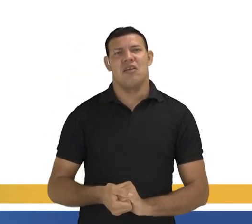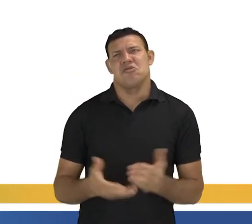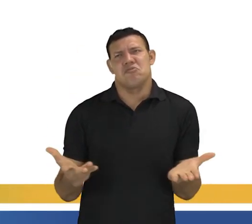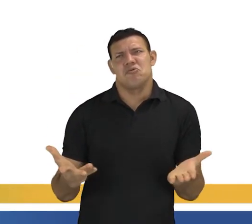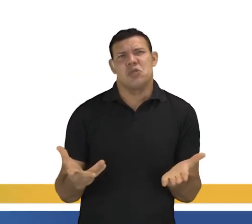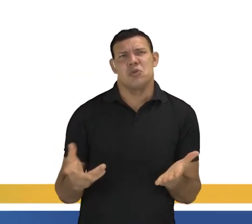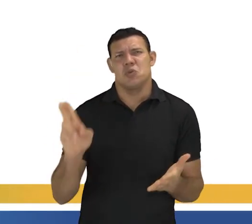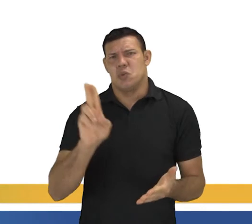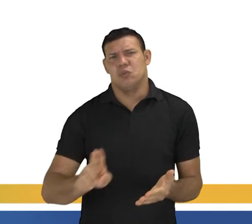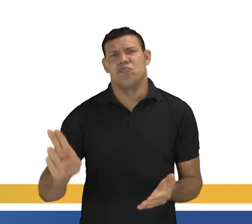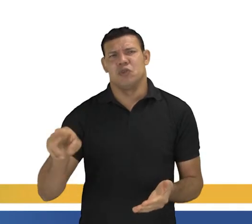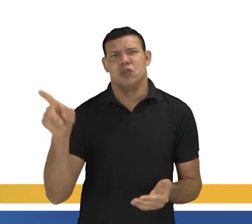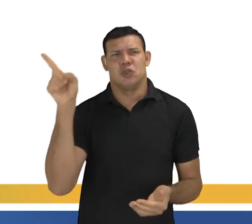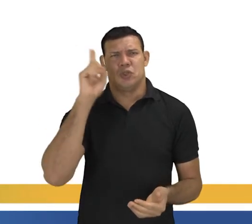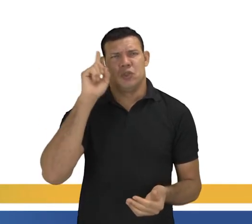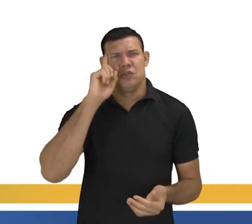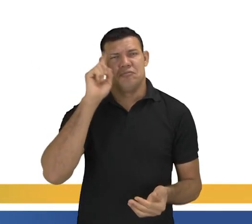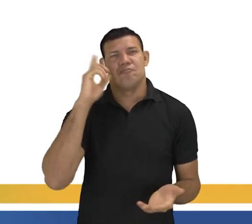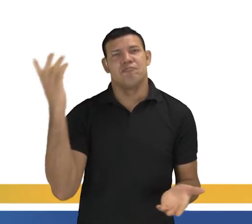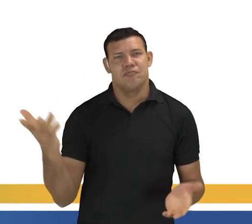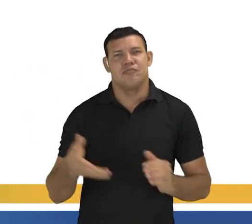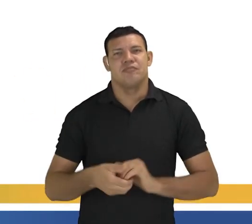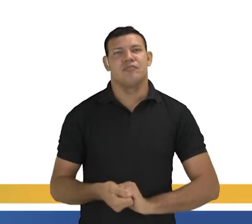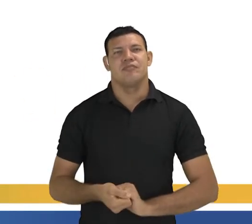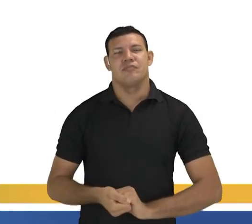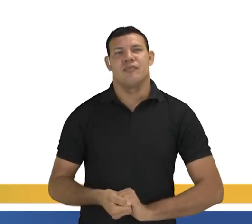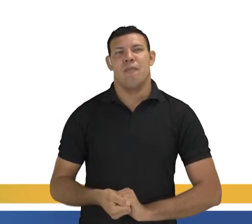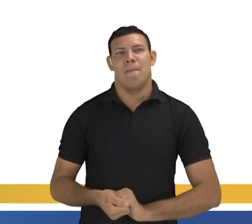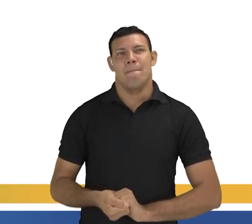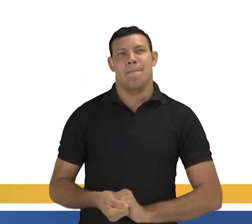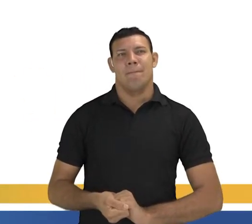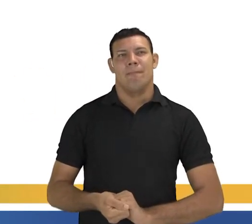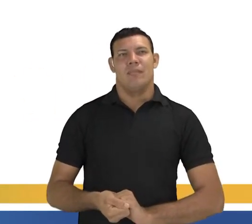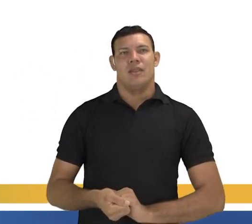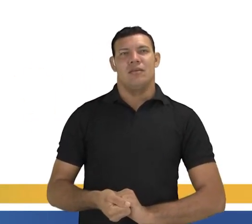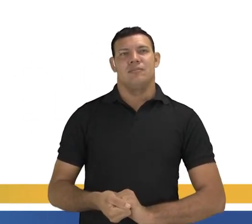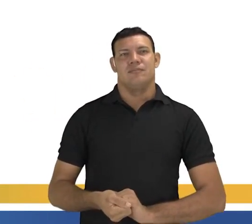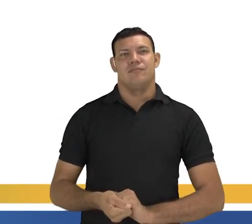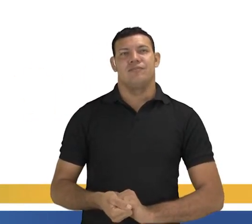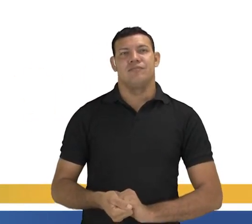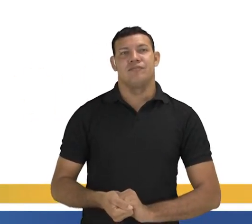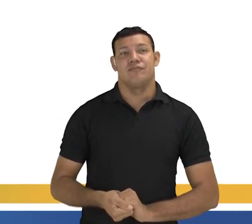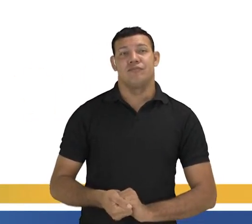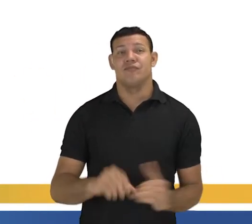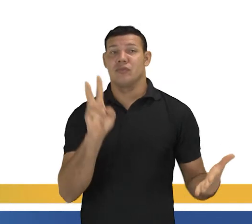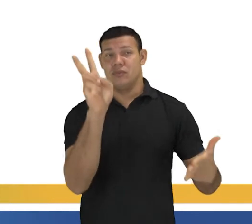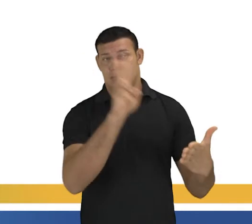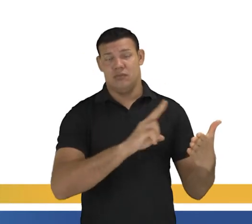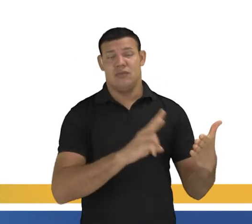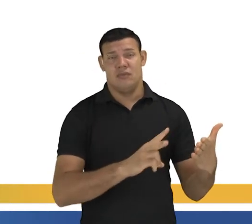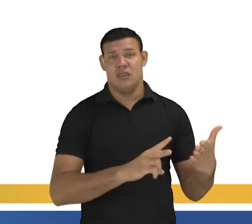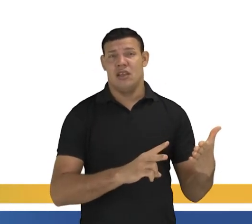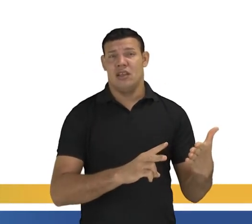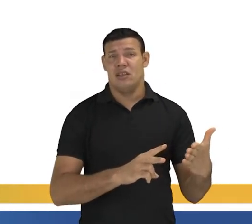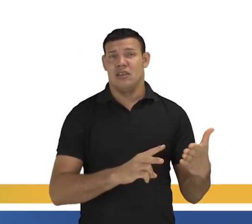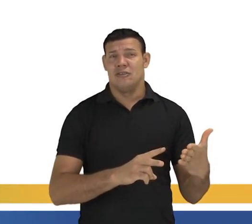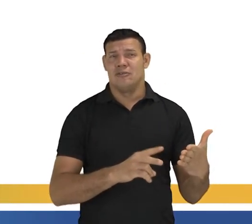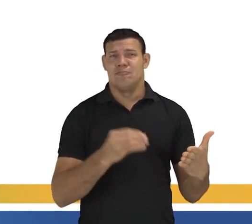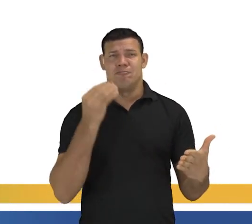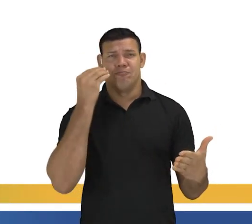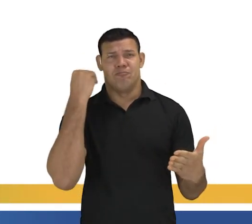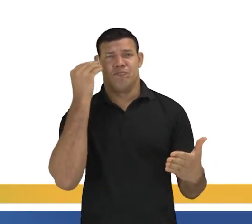dia. Ok? So let's go. Eu vou ler e vou tentar traduzir aqui da melhor maneira possível.